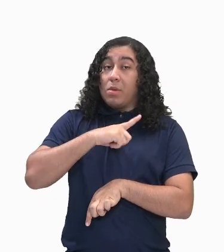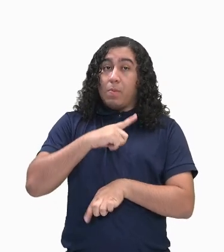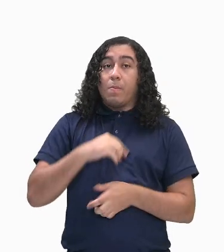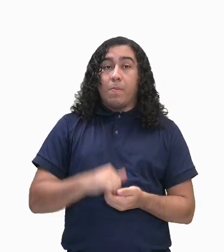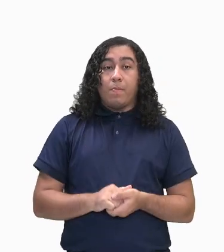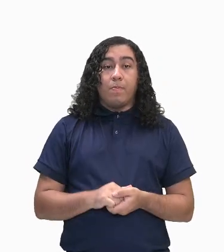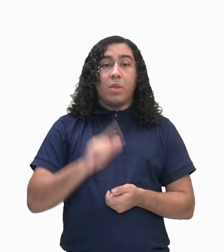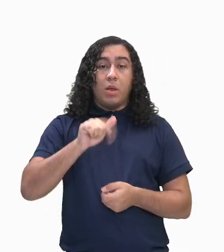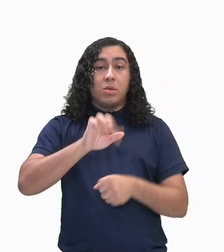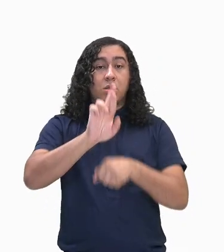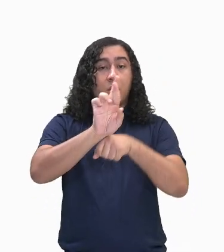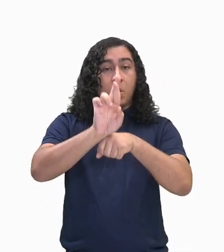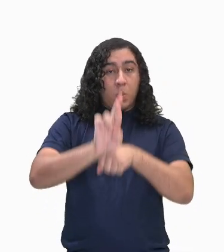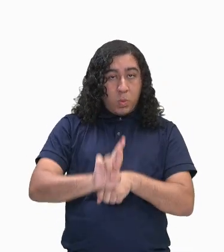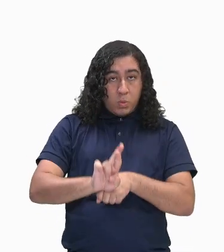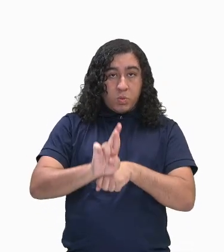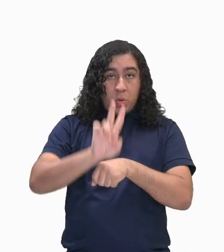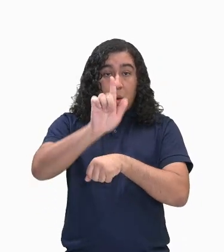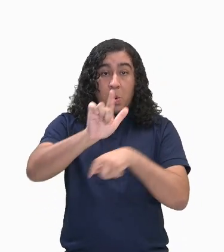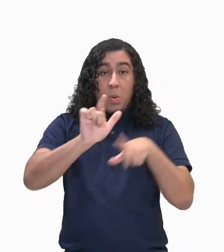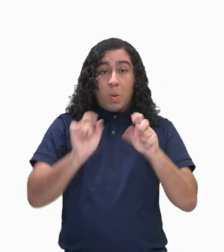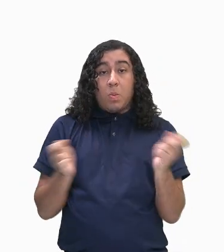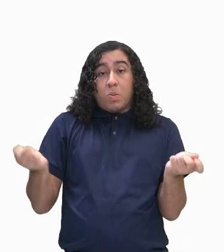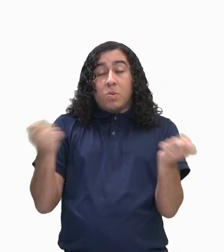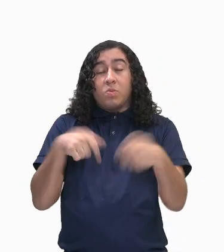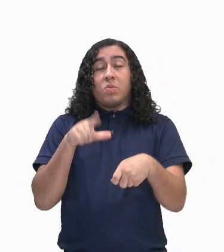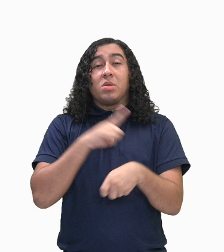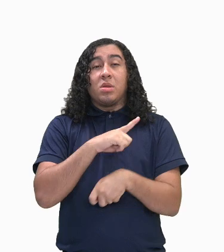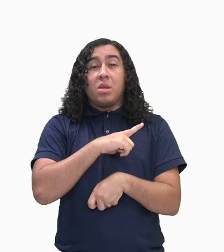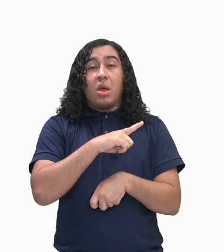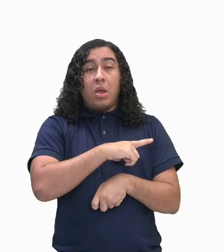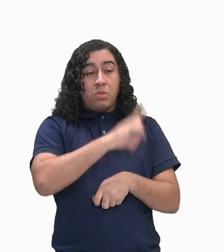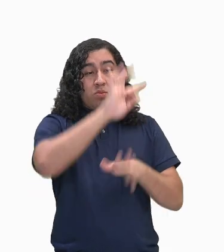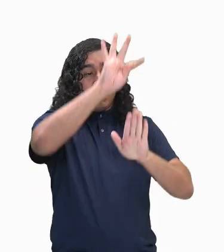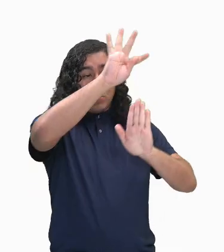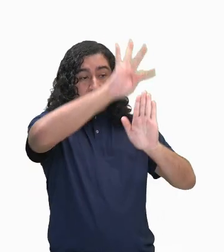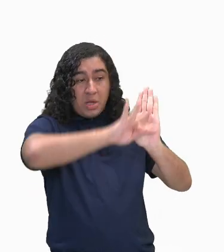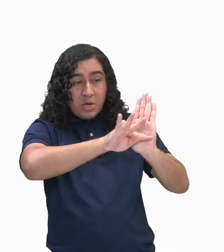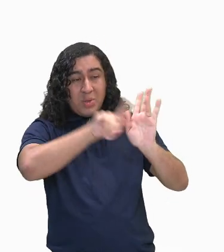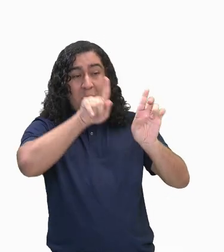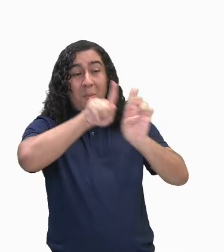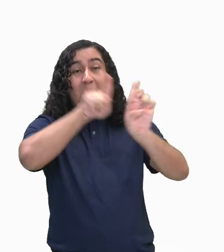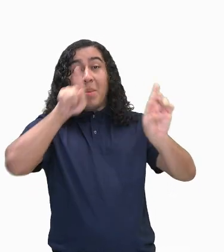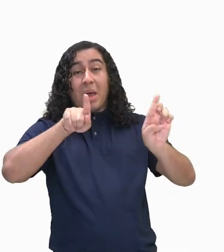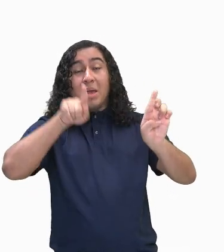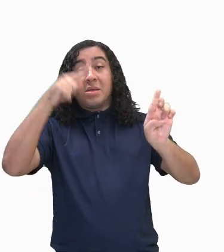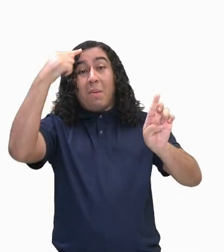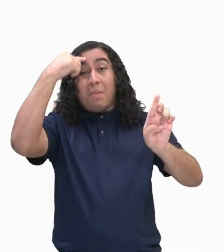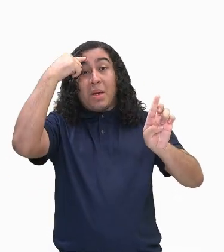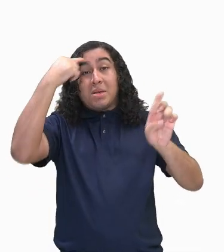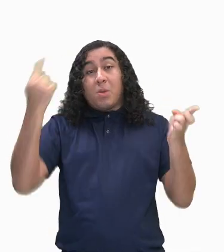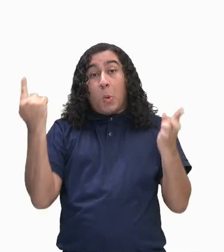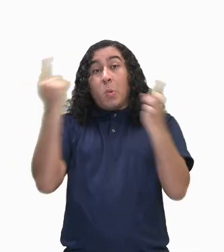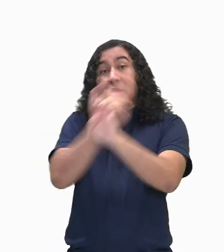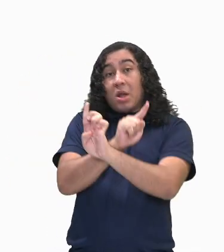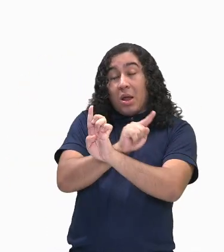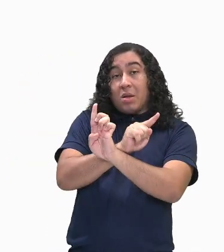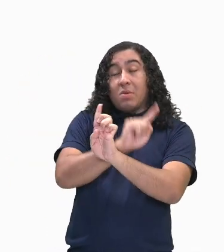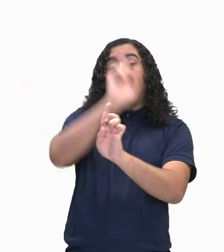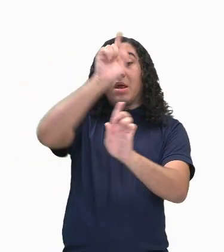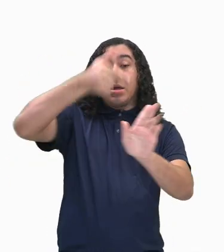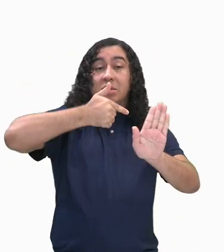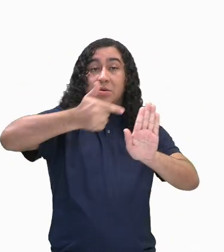Esse recurso consiste em dizer o oposto do que se pensa de forma